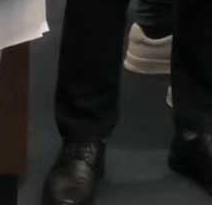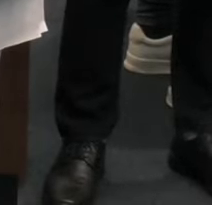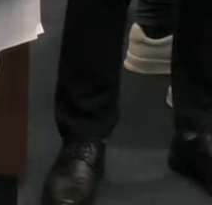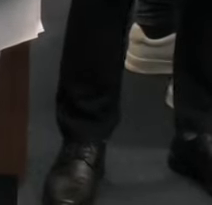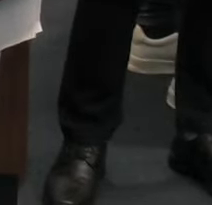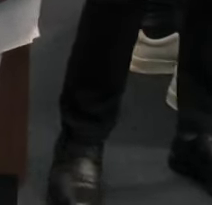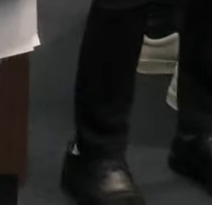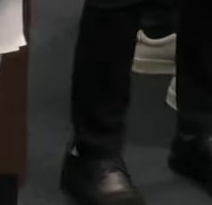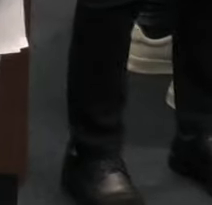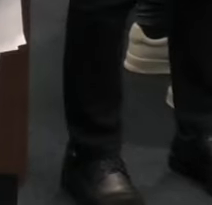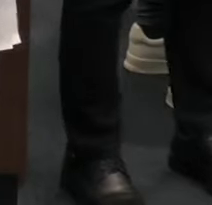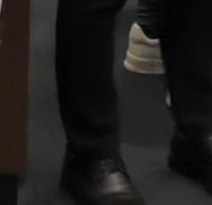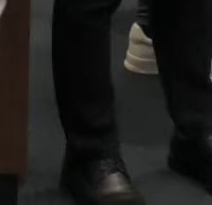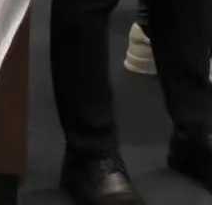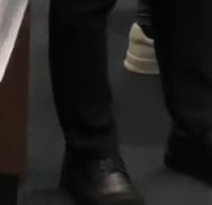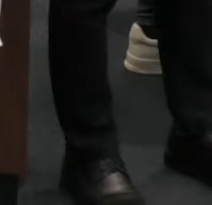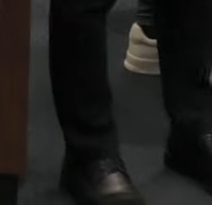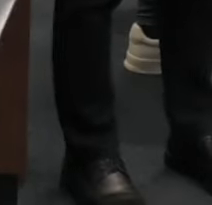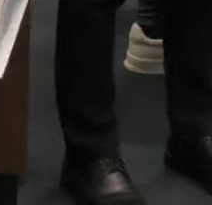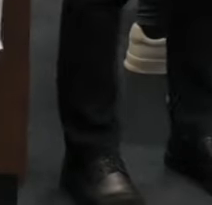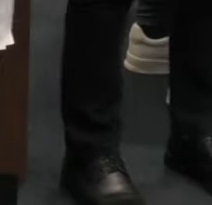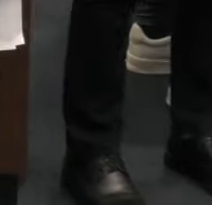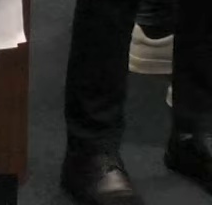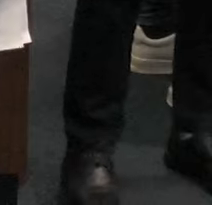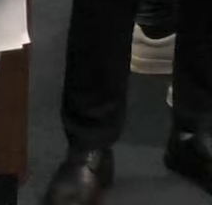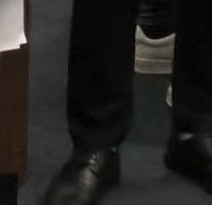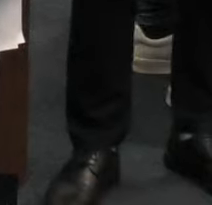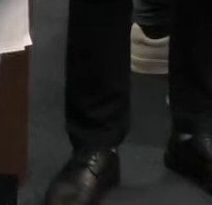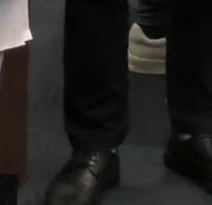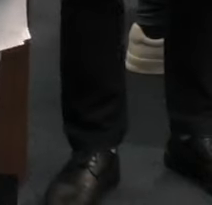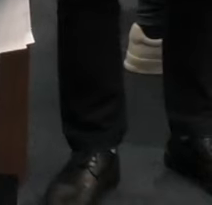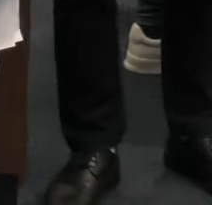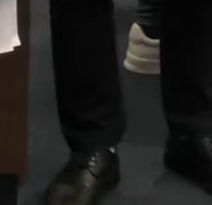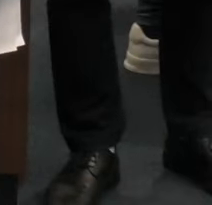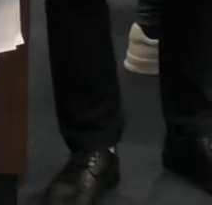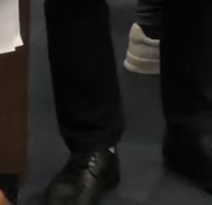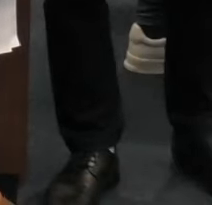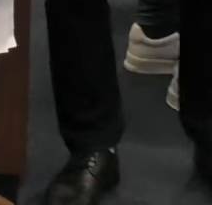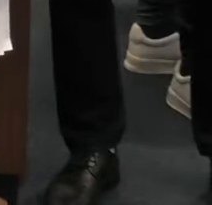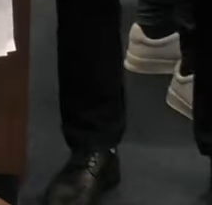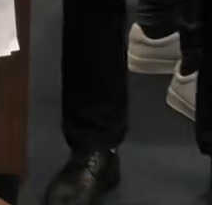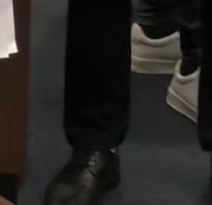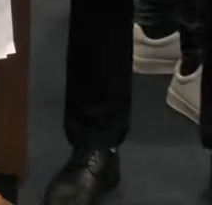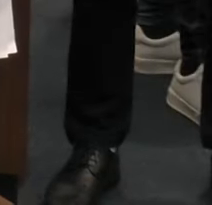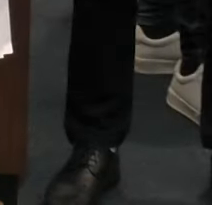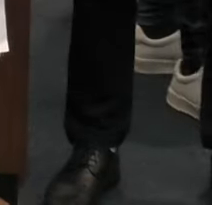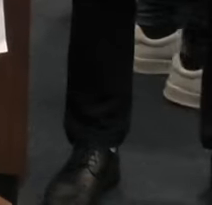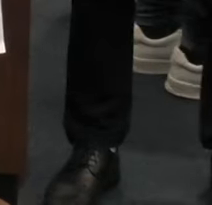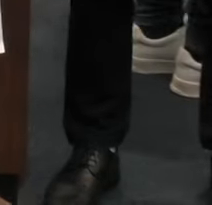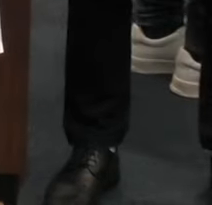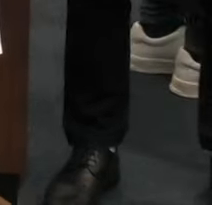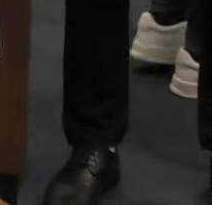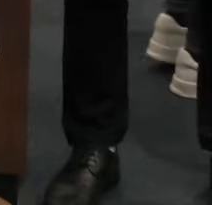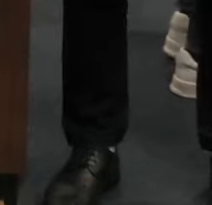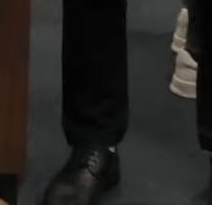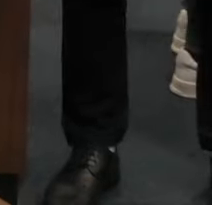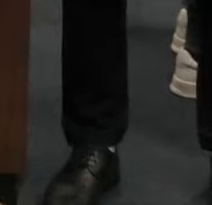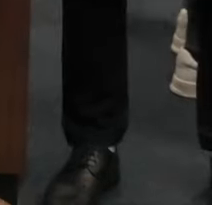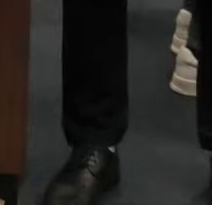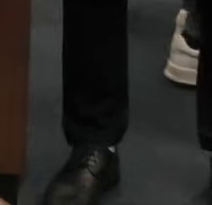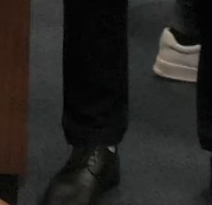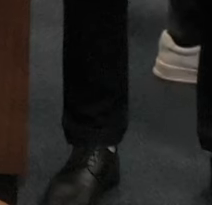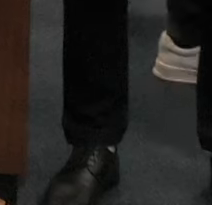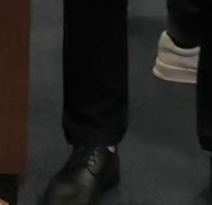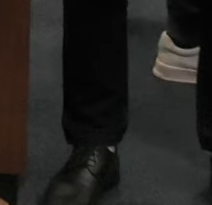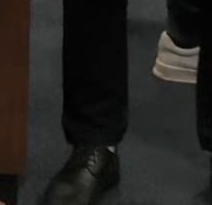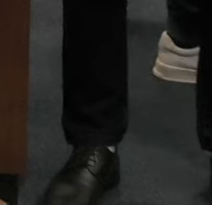às emendas que foram favoráveis, né, a CCJ favorável e outras não. Uma das